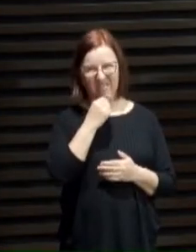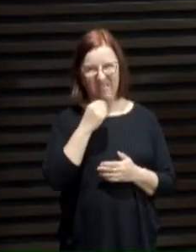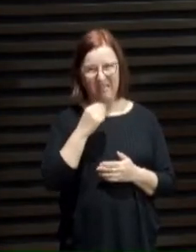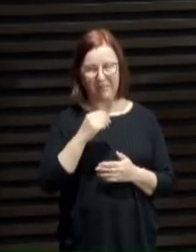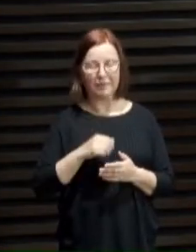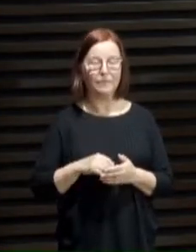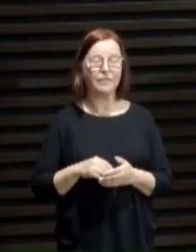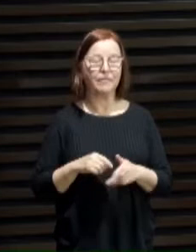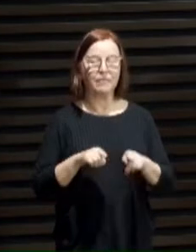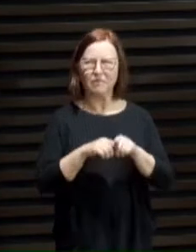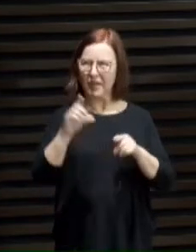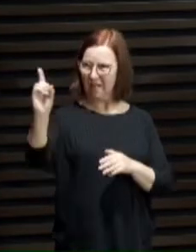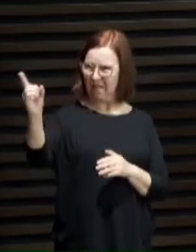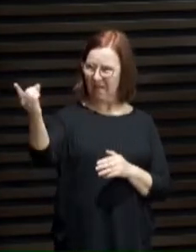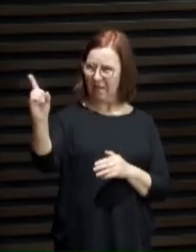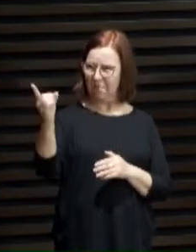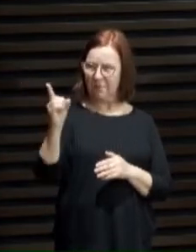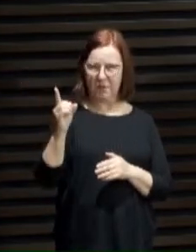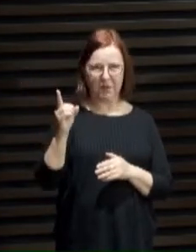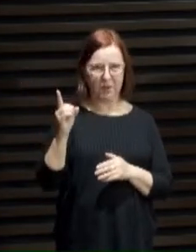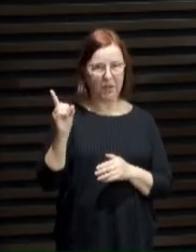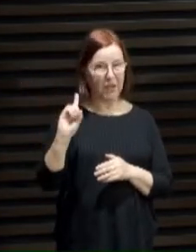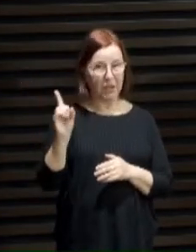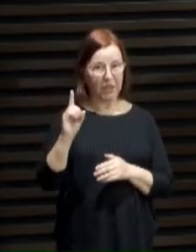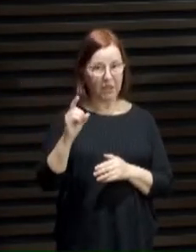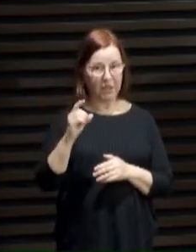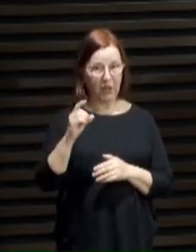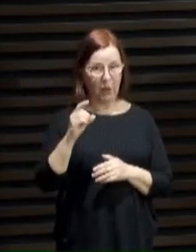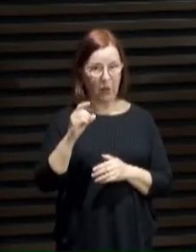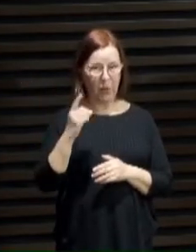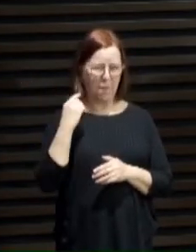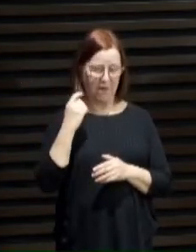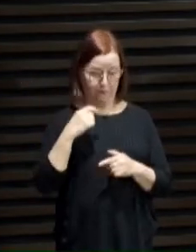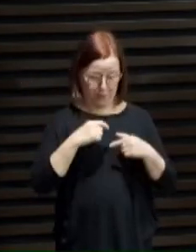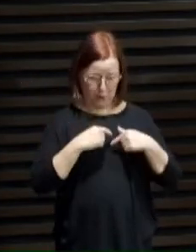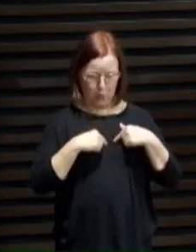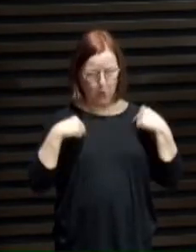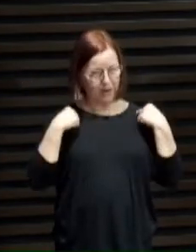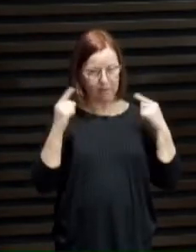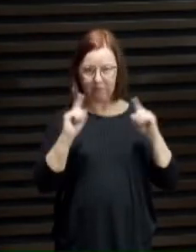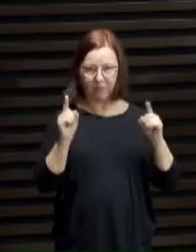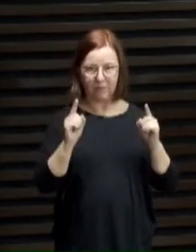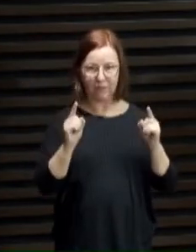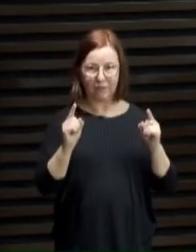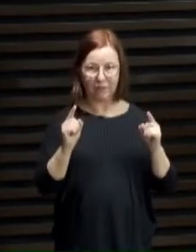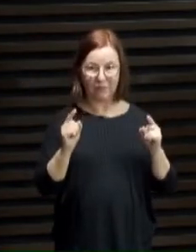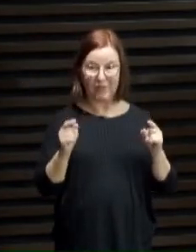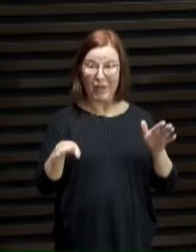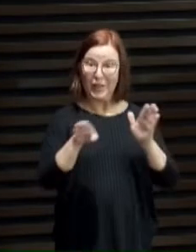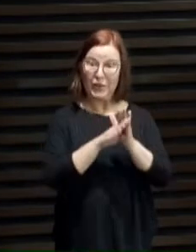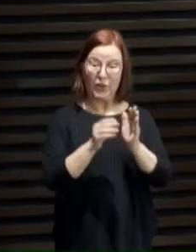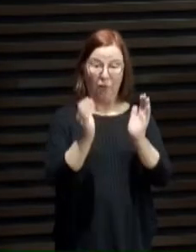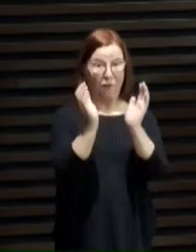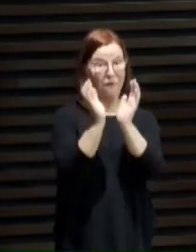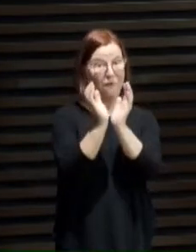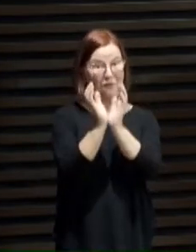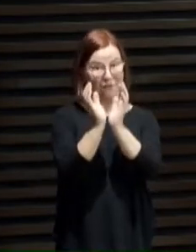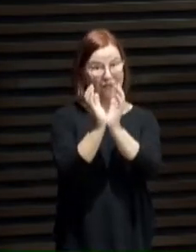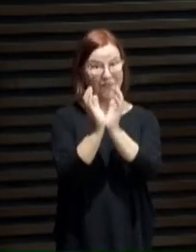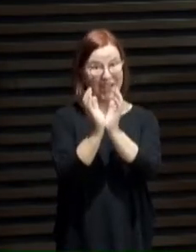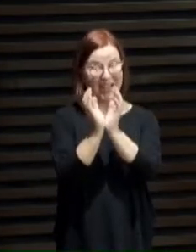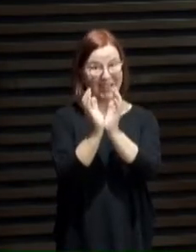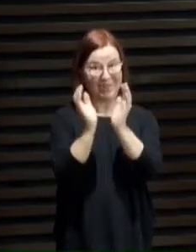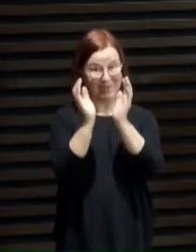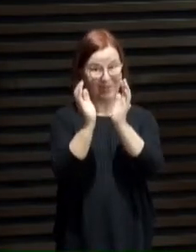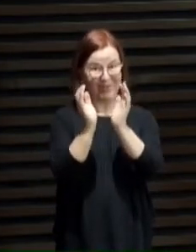Mas aquela mulher chegou, não foi com esse colarzinho. Aquela mulher chegou, foi com um vaso, que era o vaso onde